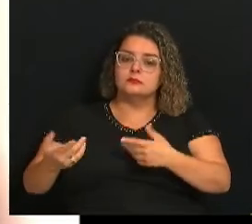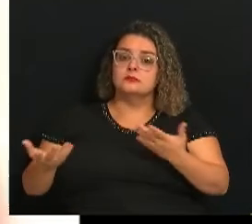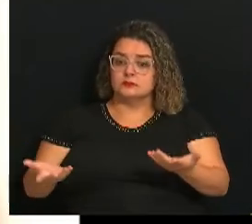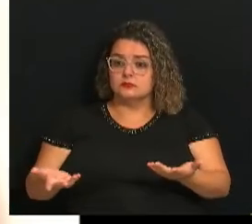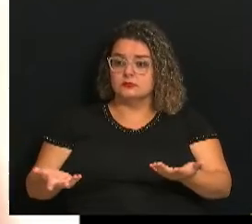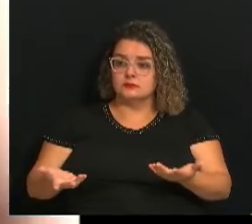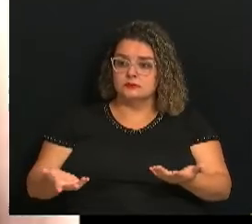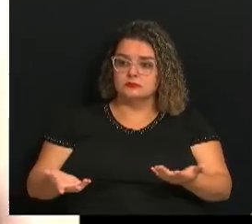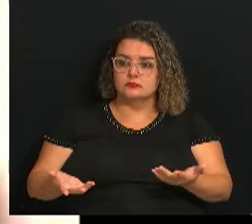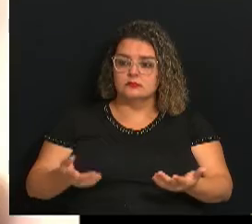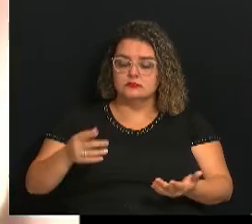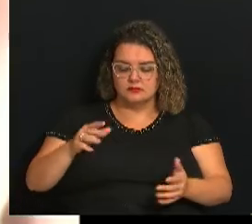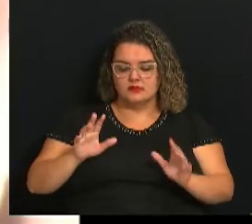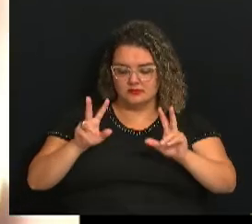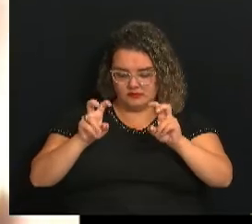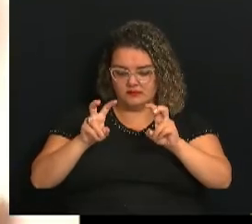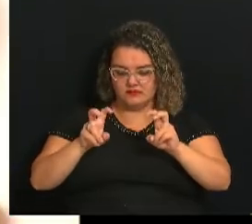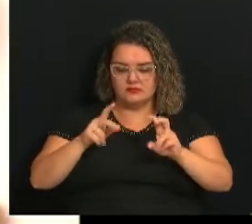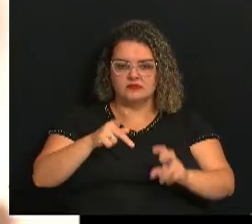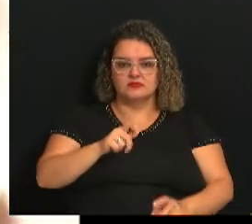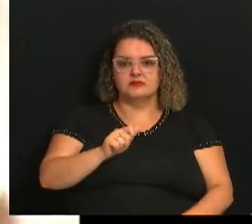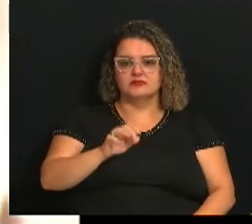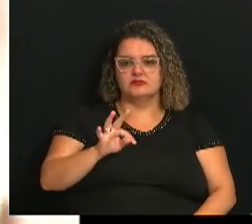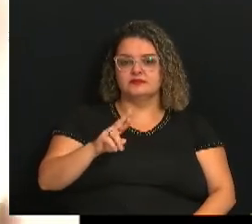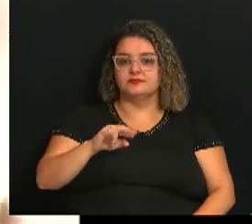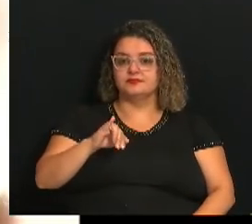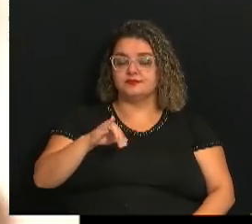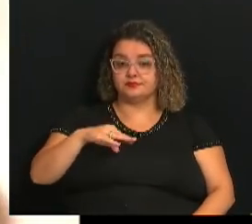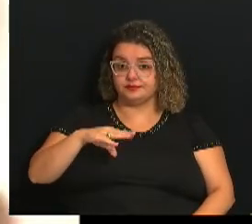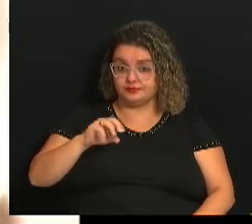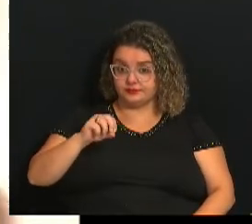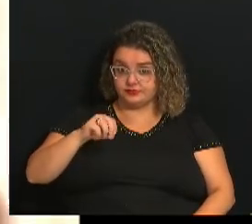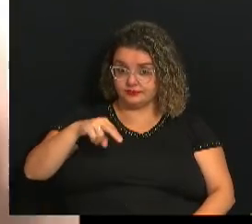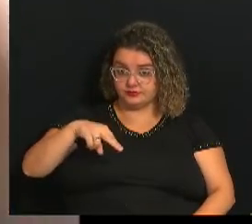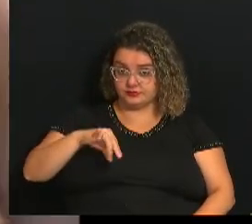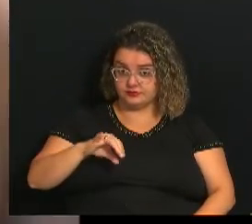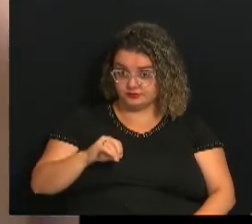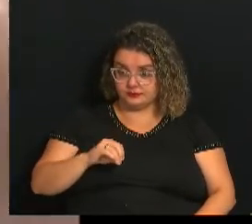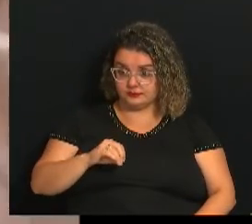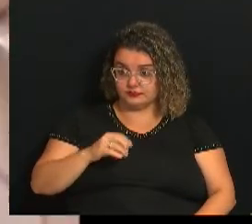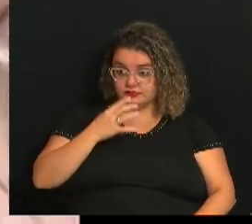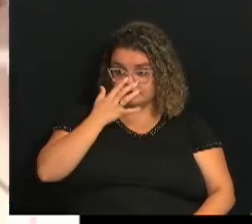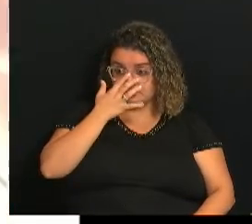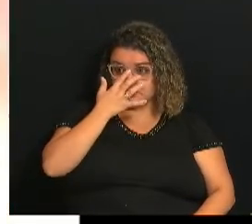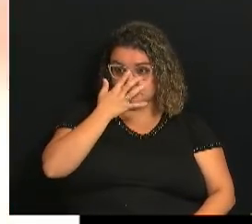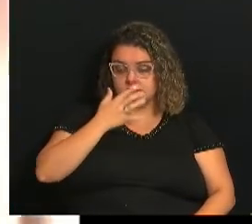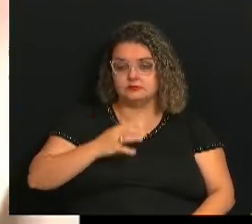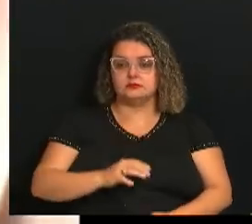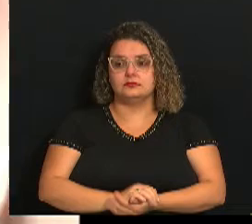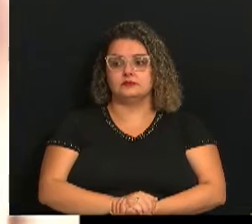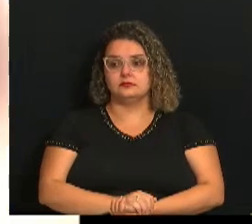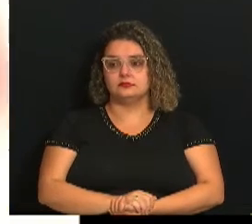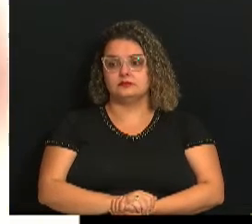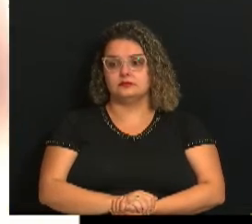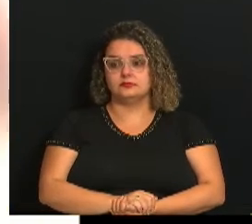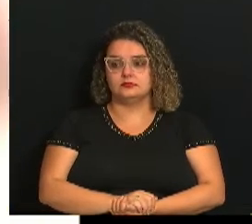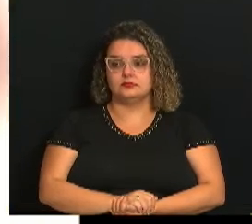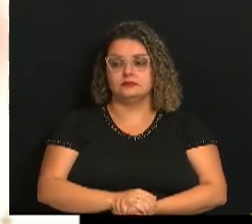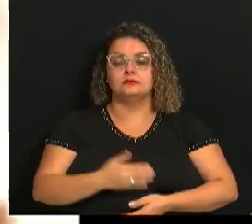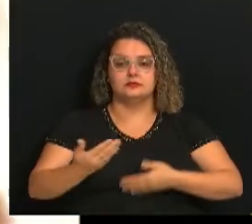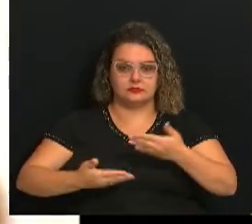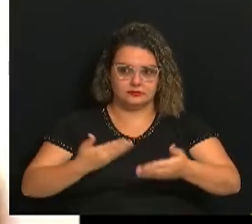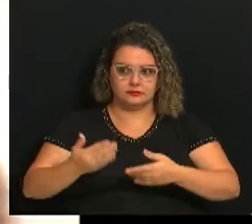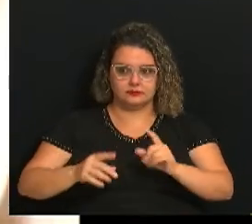sobre patrimônio. É muito importante que se diga isso. É muito importante, que é uma das coisas que a gente vai tratar em